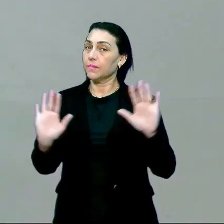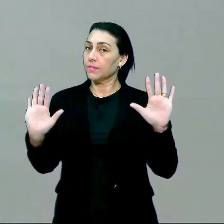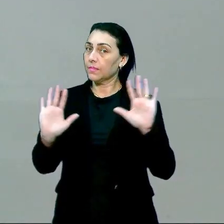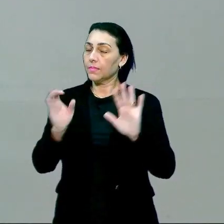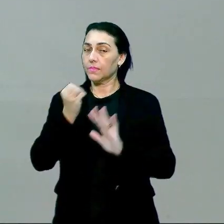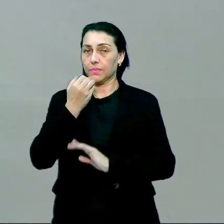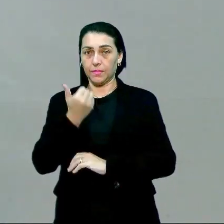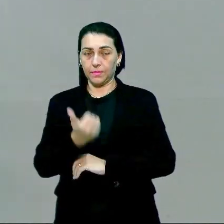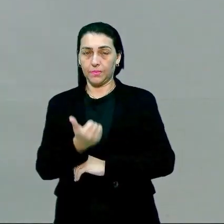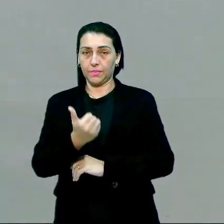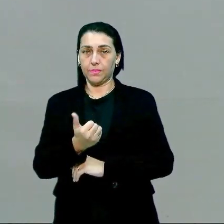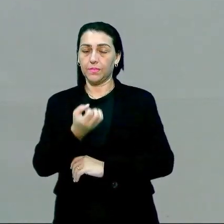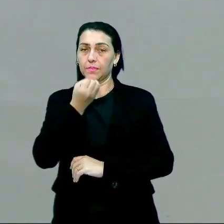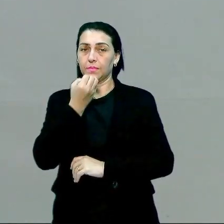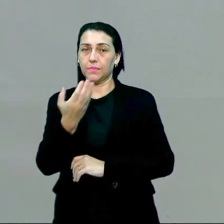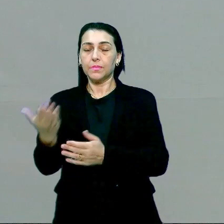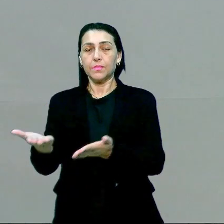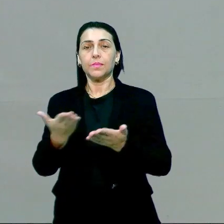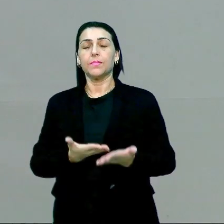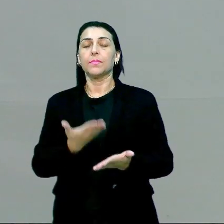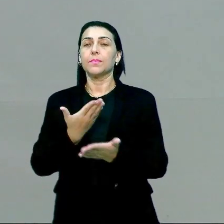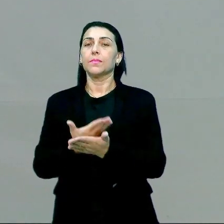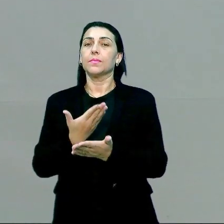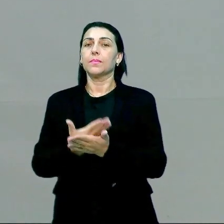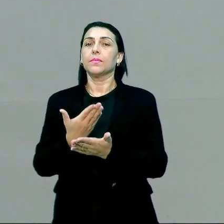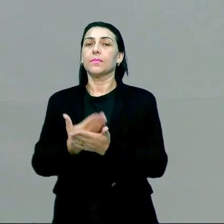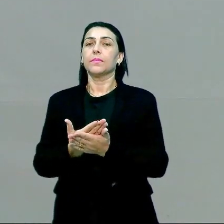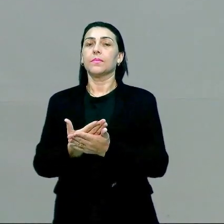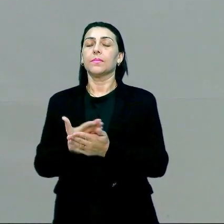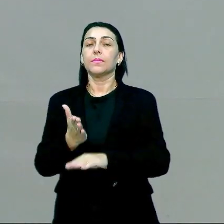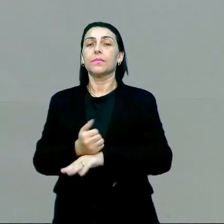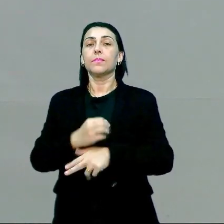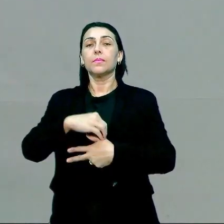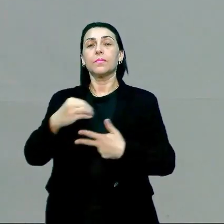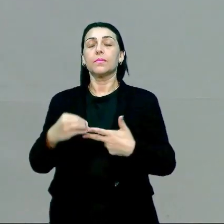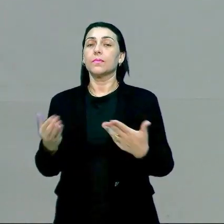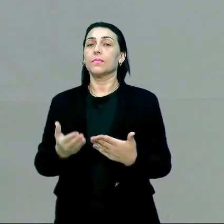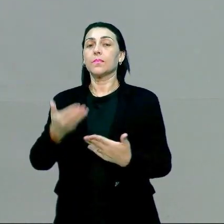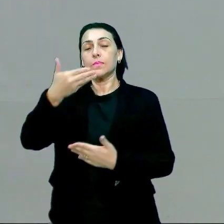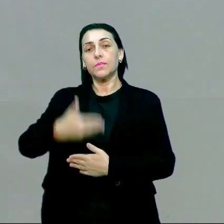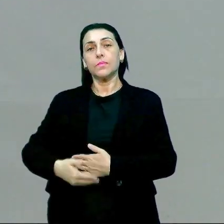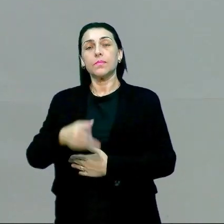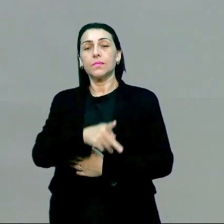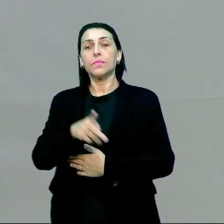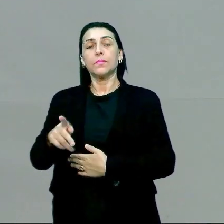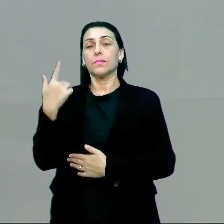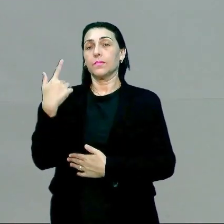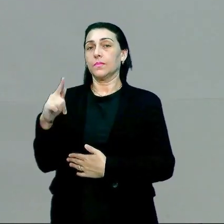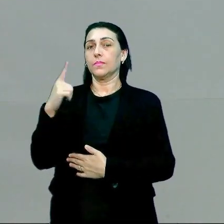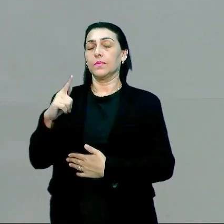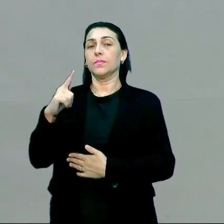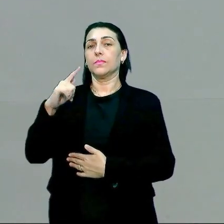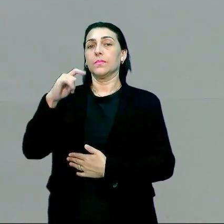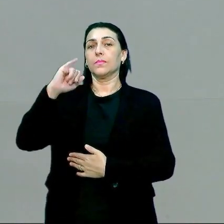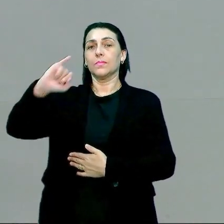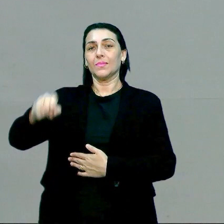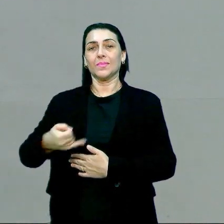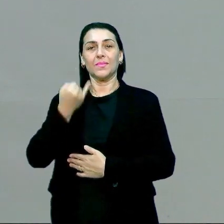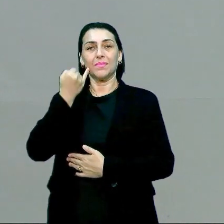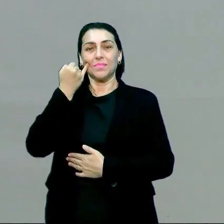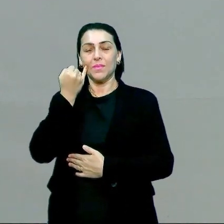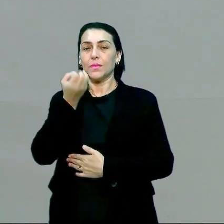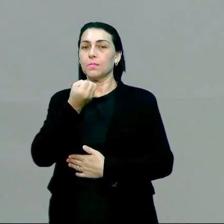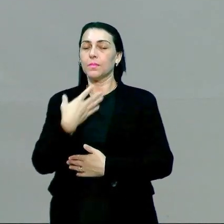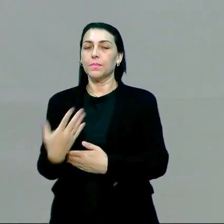Olá, tudo bem? Sejam todos bem-vindos à nossa aula do Pré-ENEM de hoje. Eu sou a professora de Geografia, me chamo Jamaica Kelly.